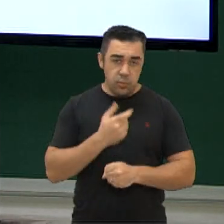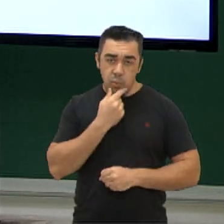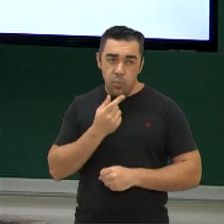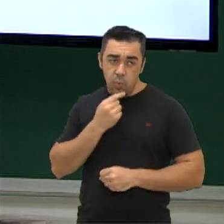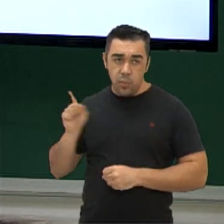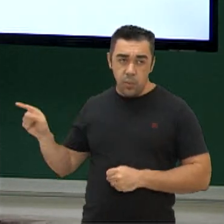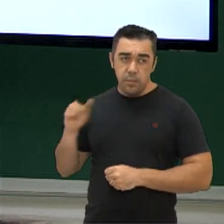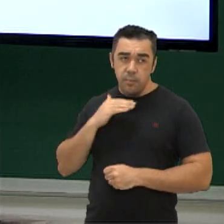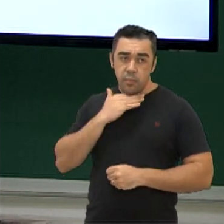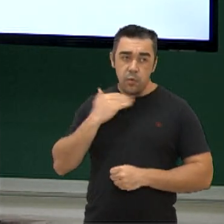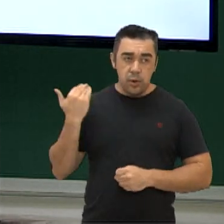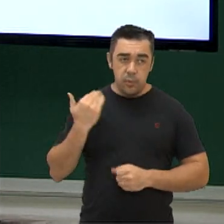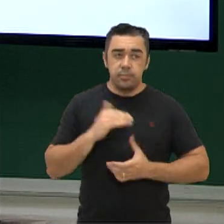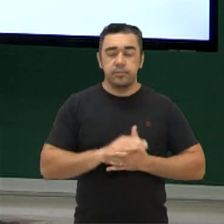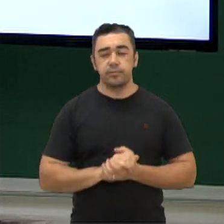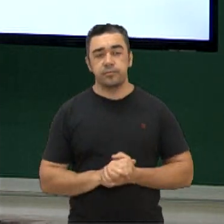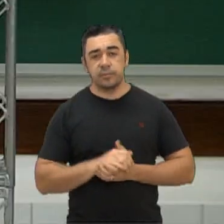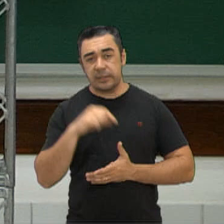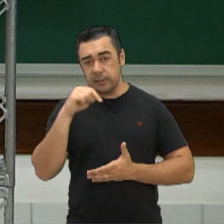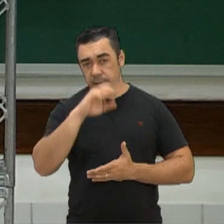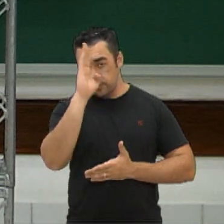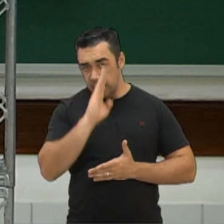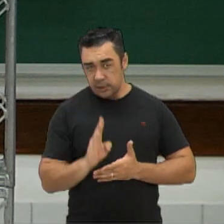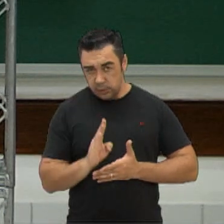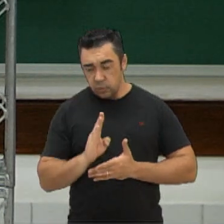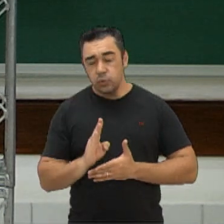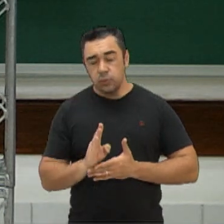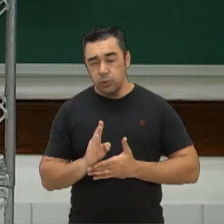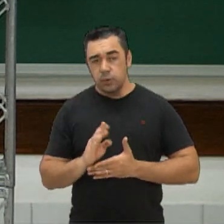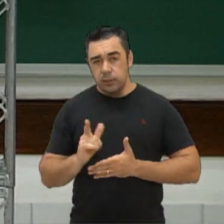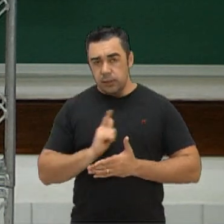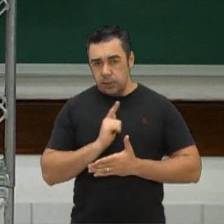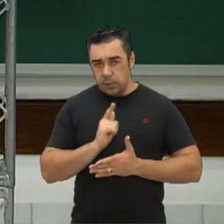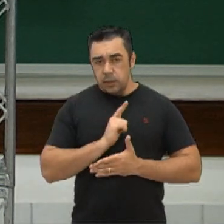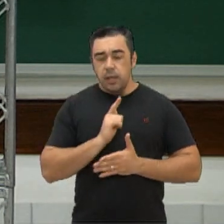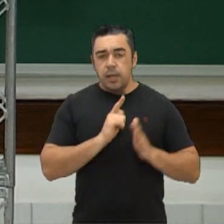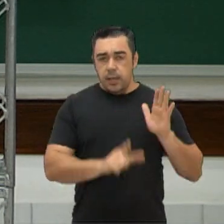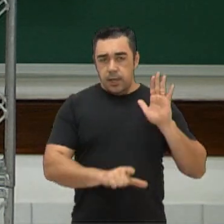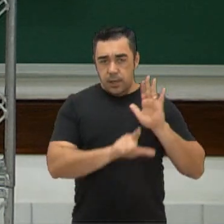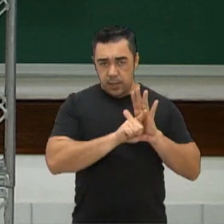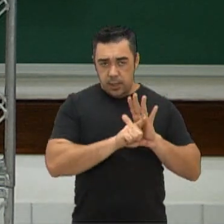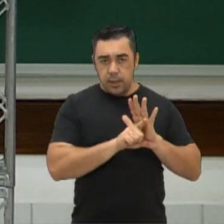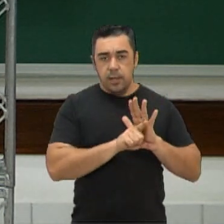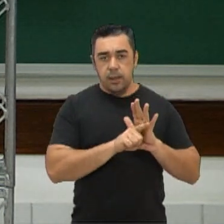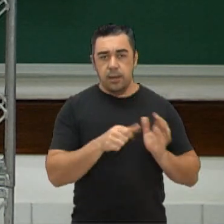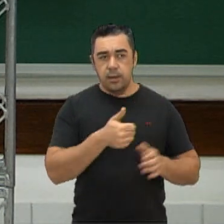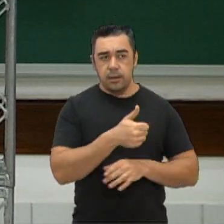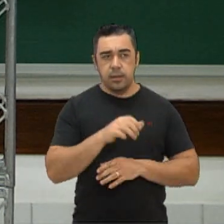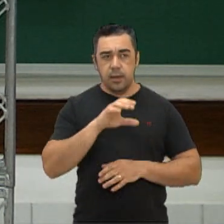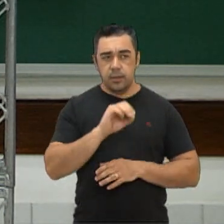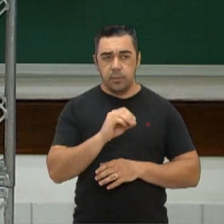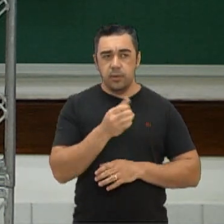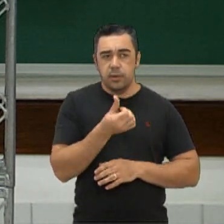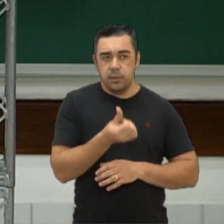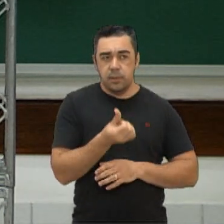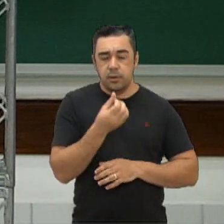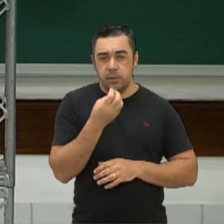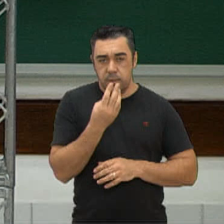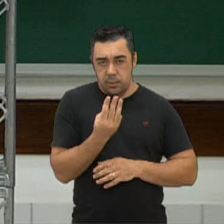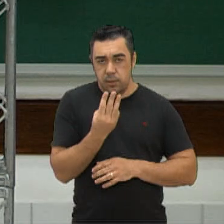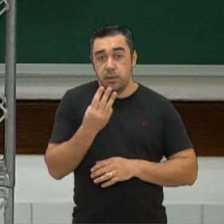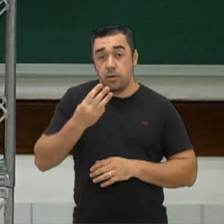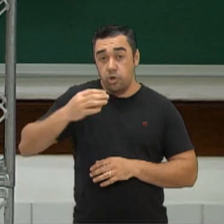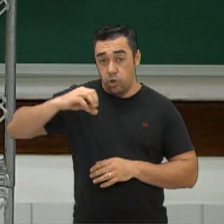dos Palmares. No Brasil, a gente tem uma lei chamada Lei 10.639, uma